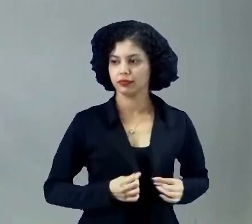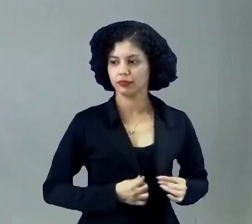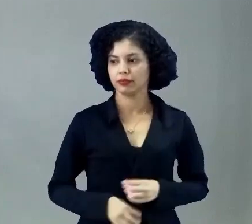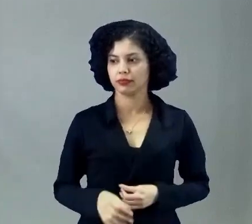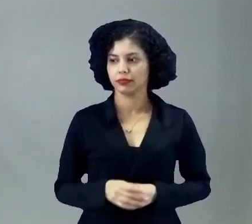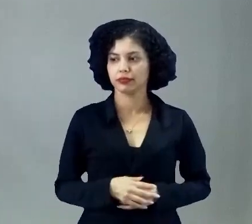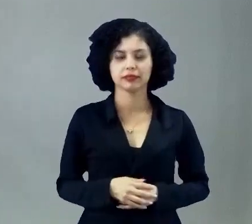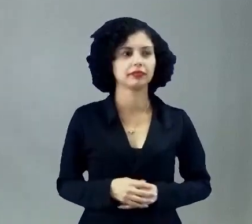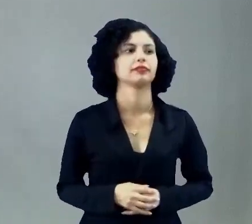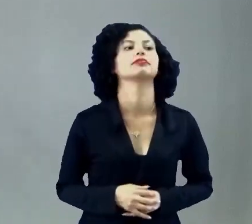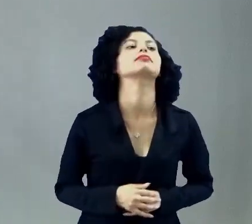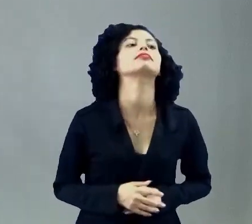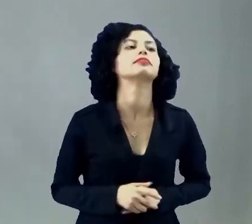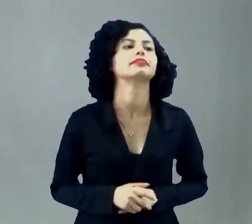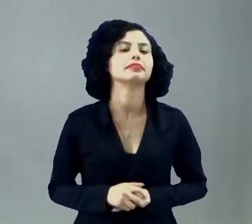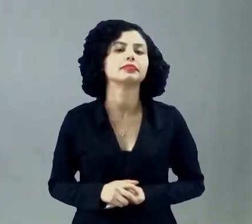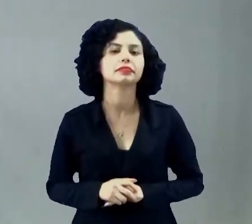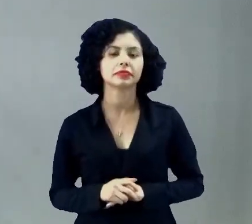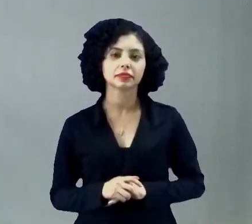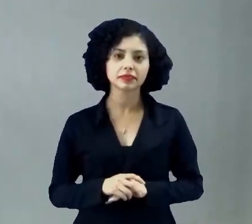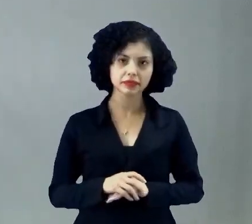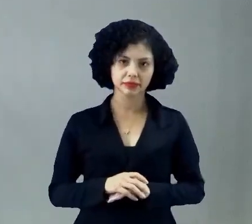Lembrei. Não. Já.